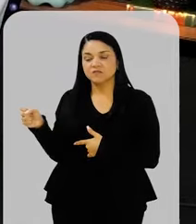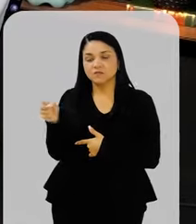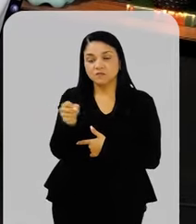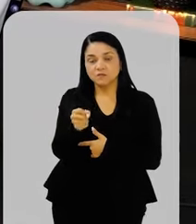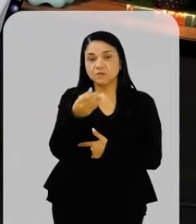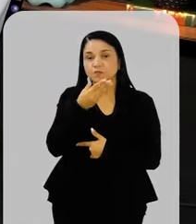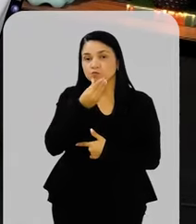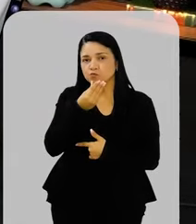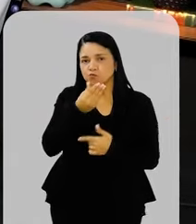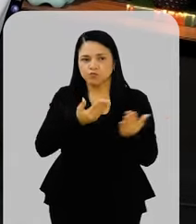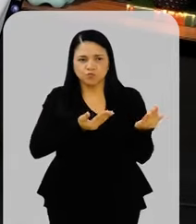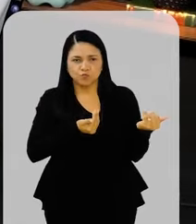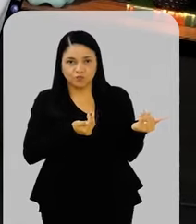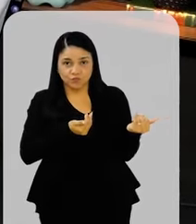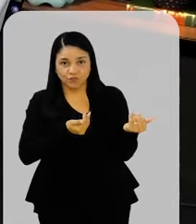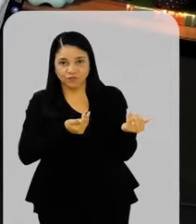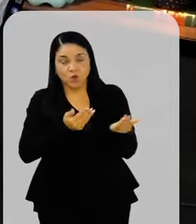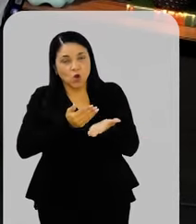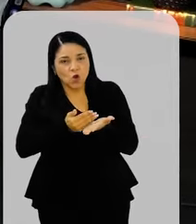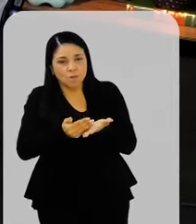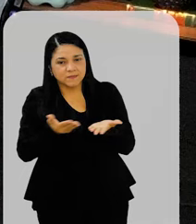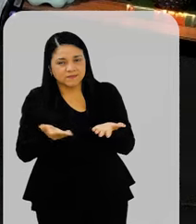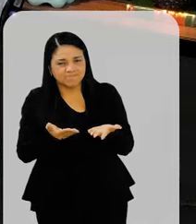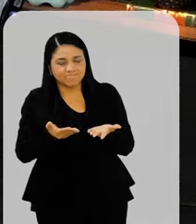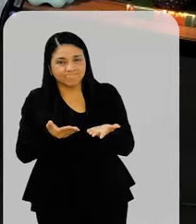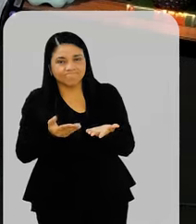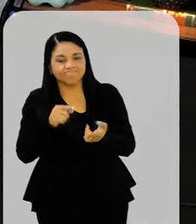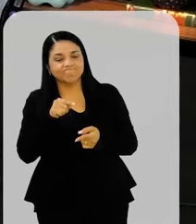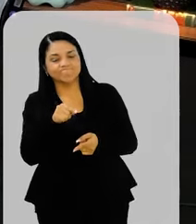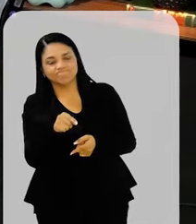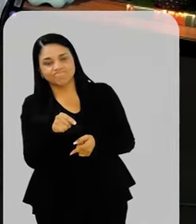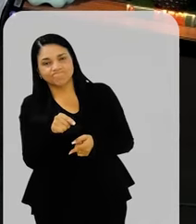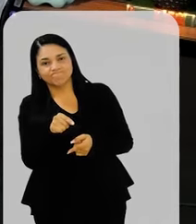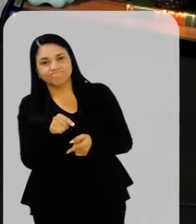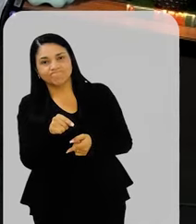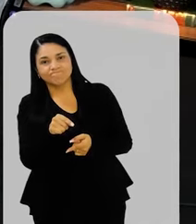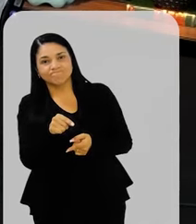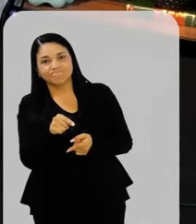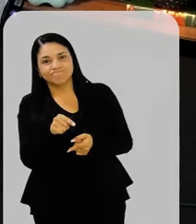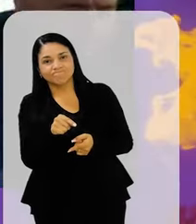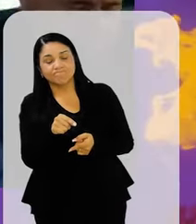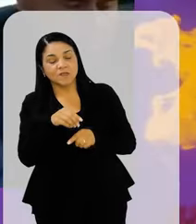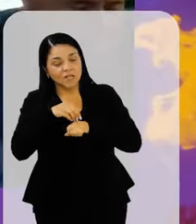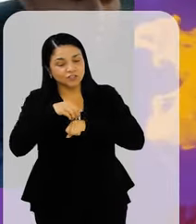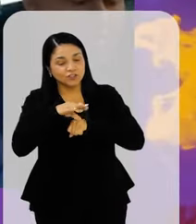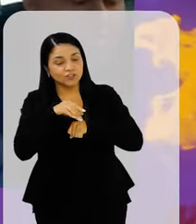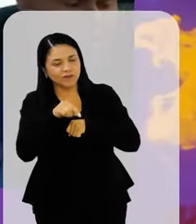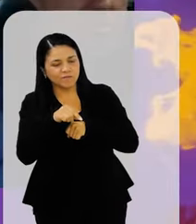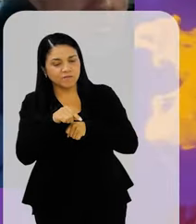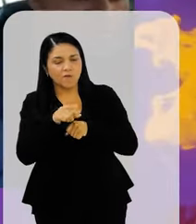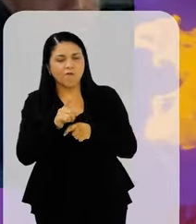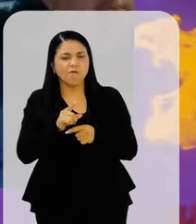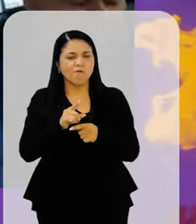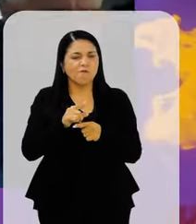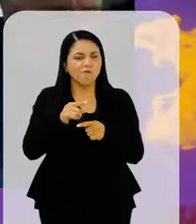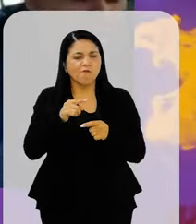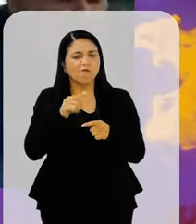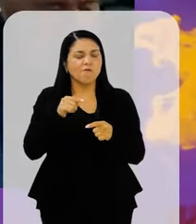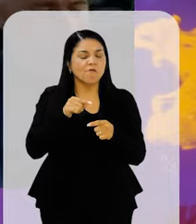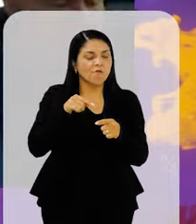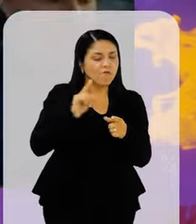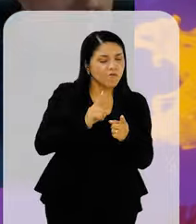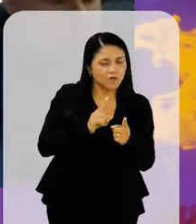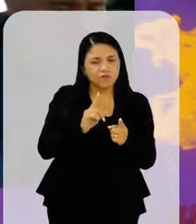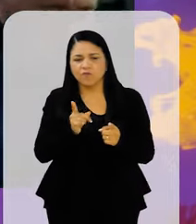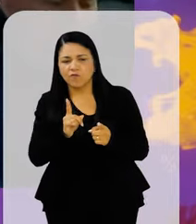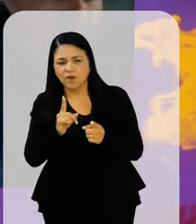aí você bota um menino que começou agora, aí o Rui Guilherme é que vai dar pra ele a dica. Oh, foi ou não foi? Aí você